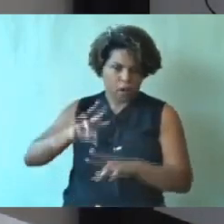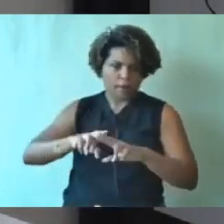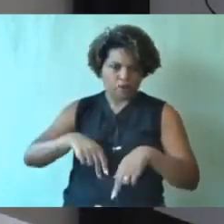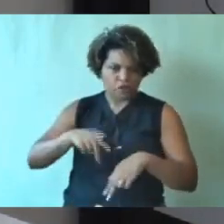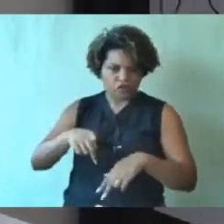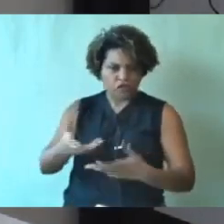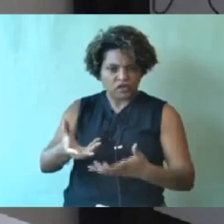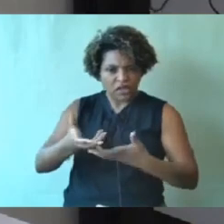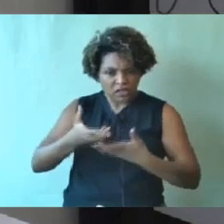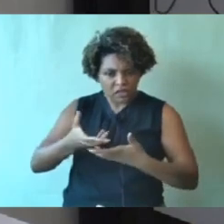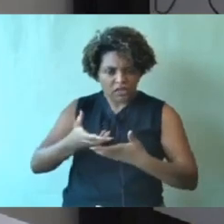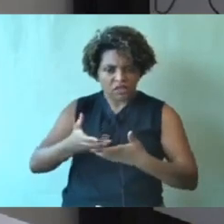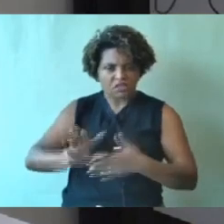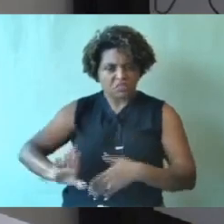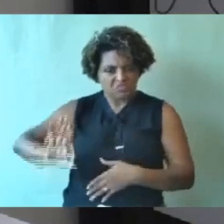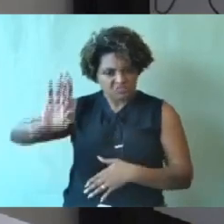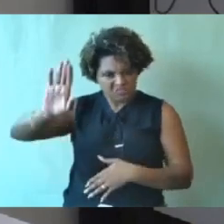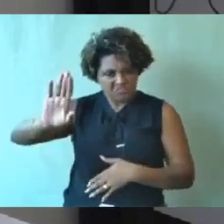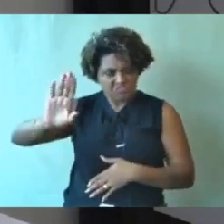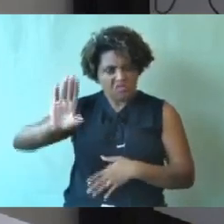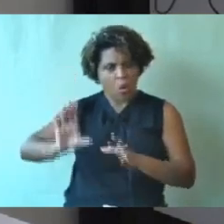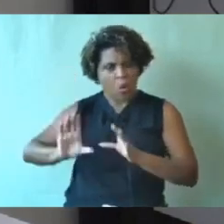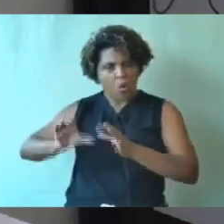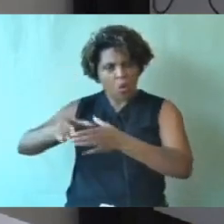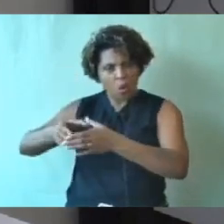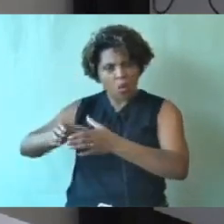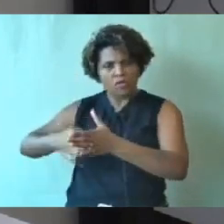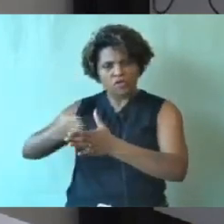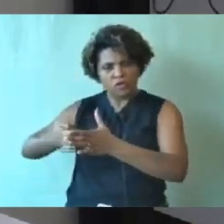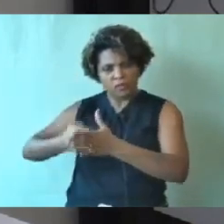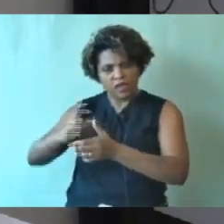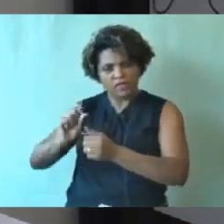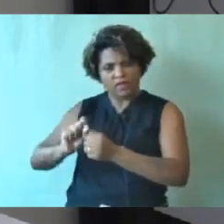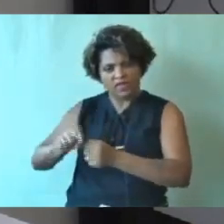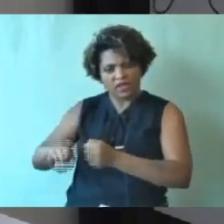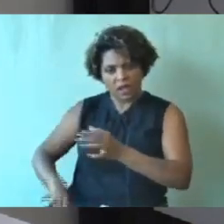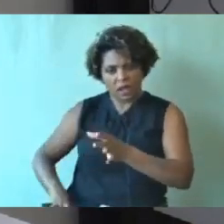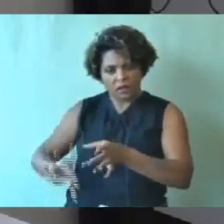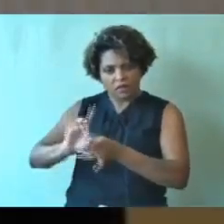apresentar perante o consórcio, então, para fazer esse elo, é isso?